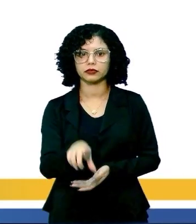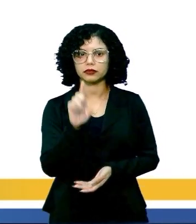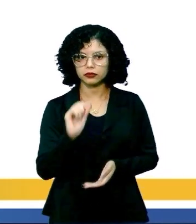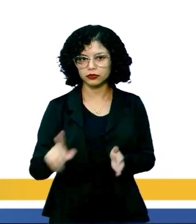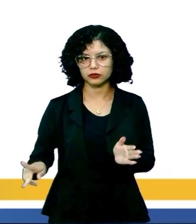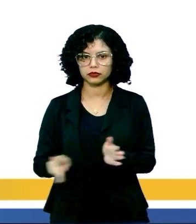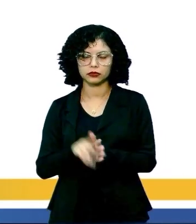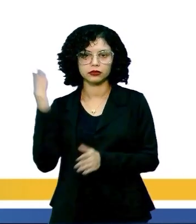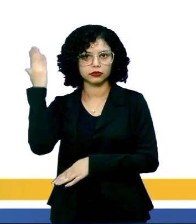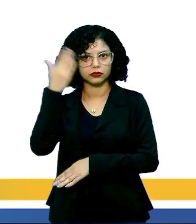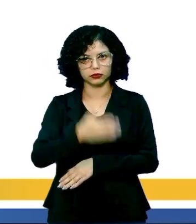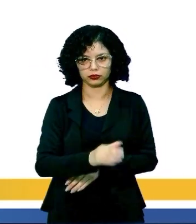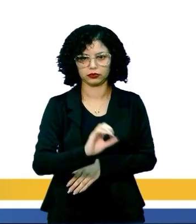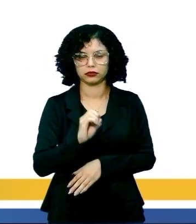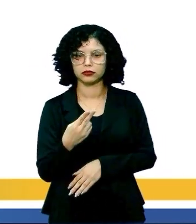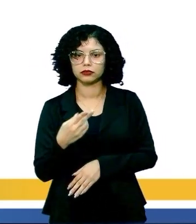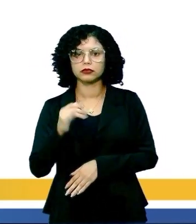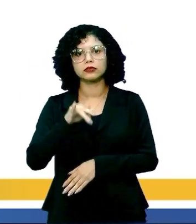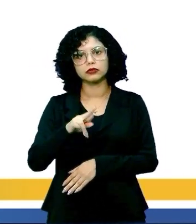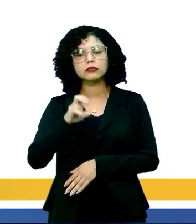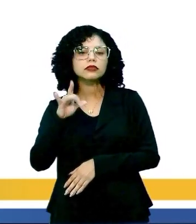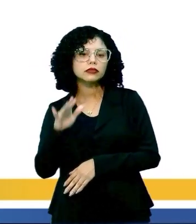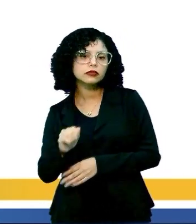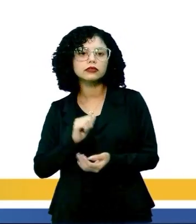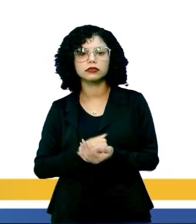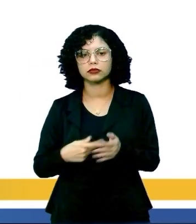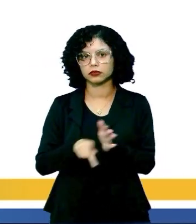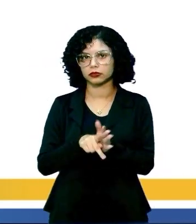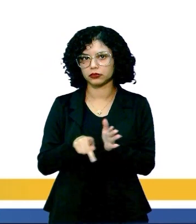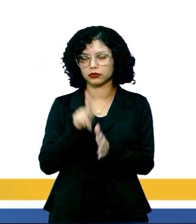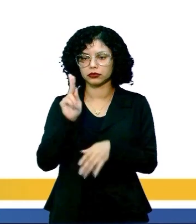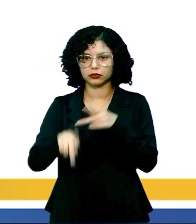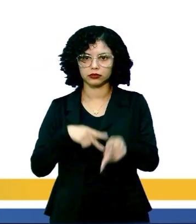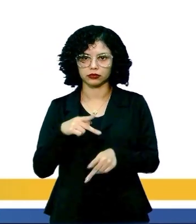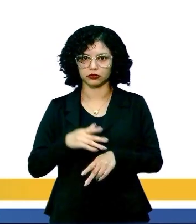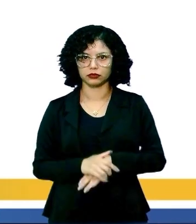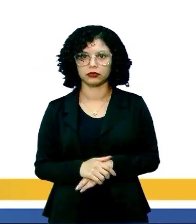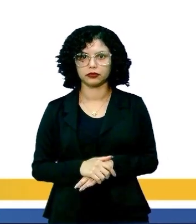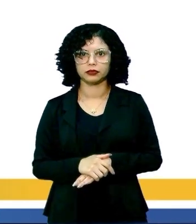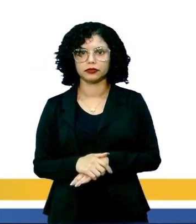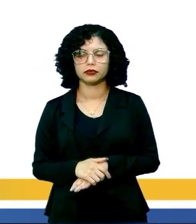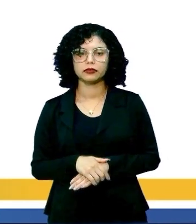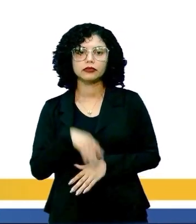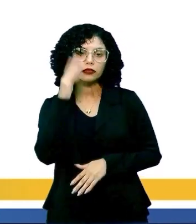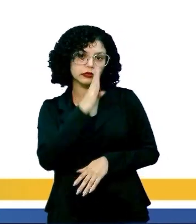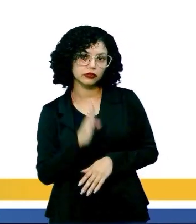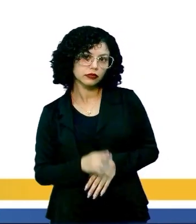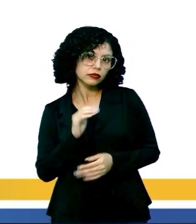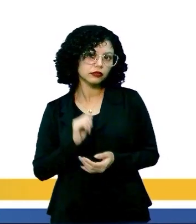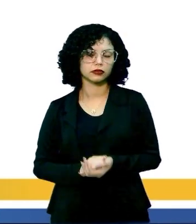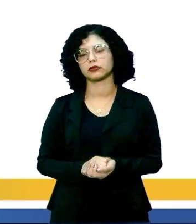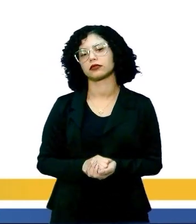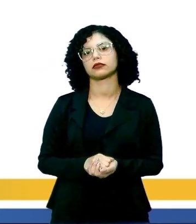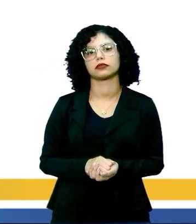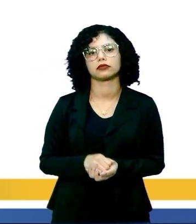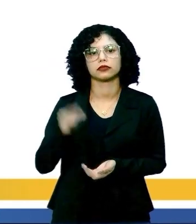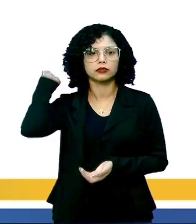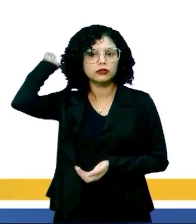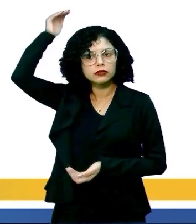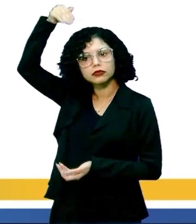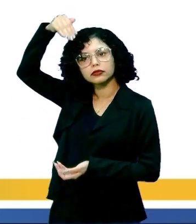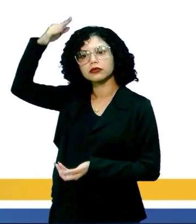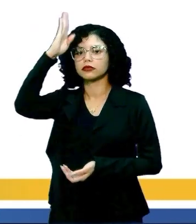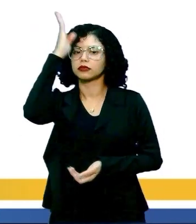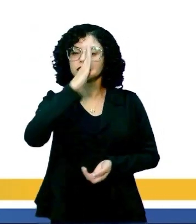escolhido, direta ou indiretamente, pelo povo. No governo brasileiro, na República